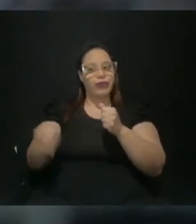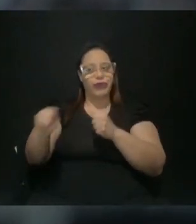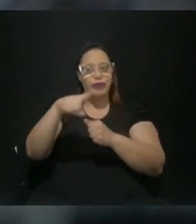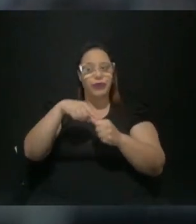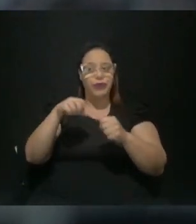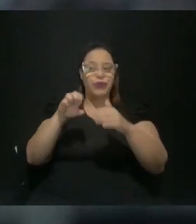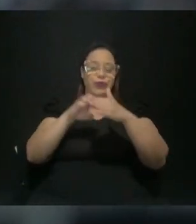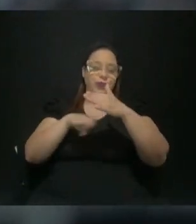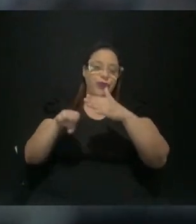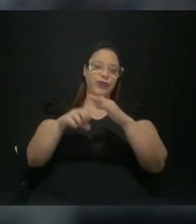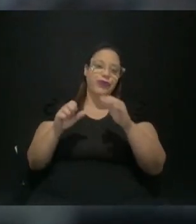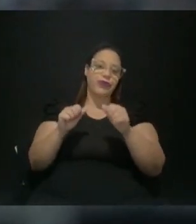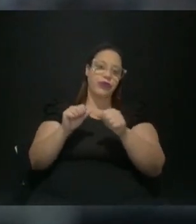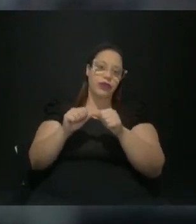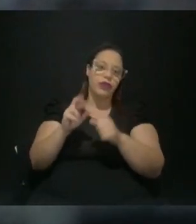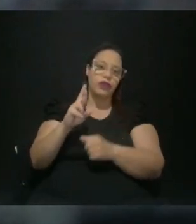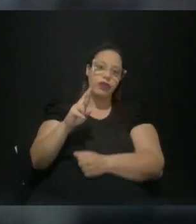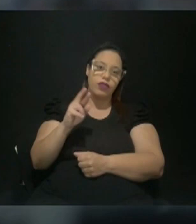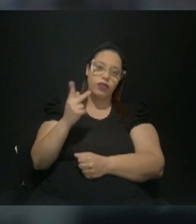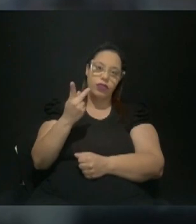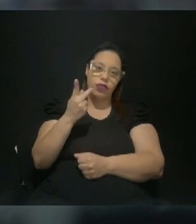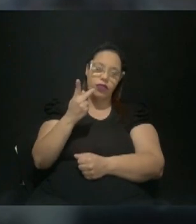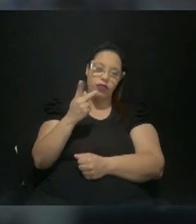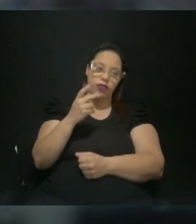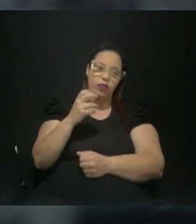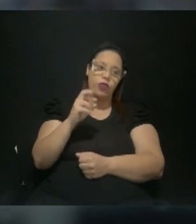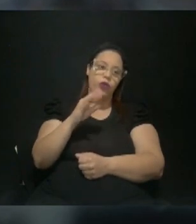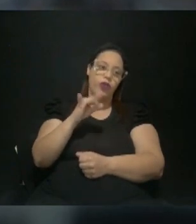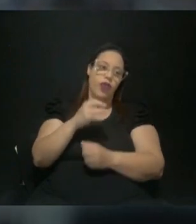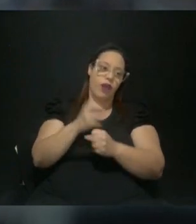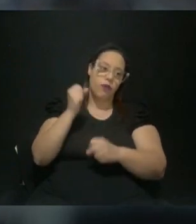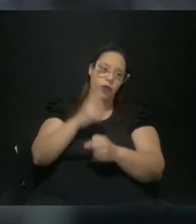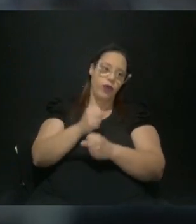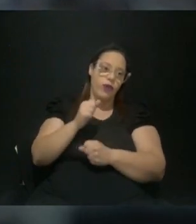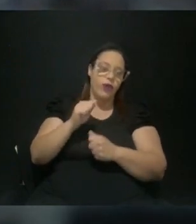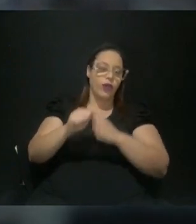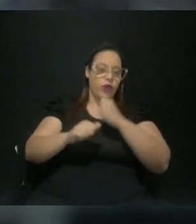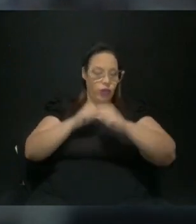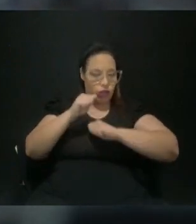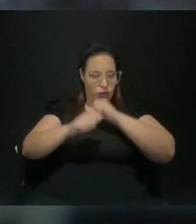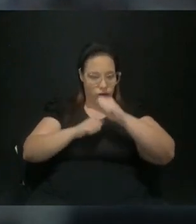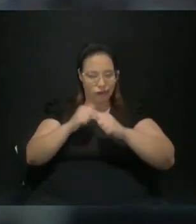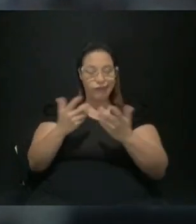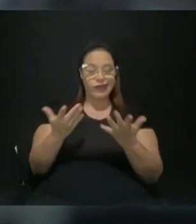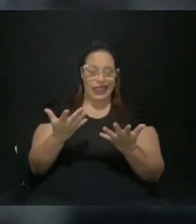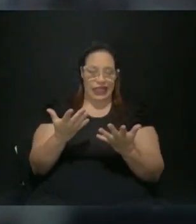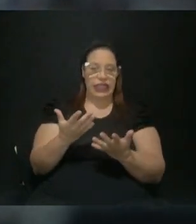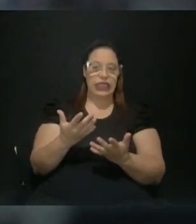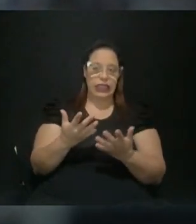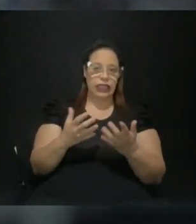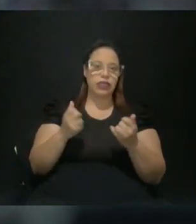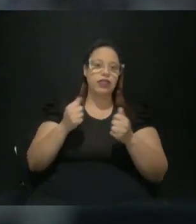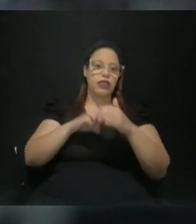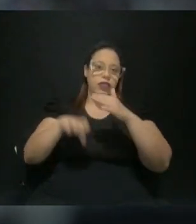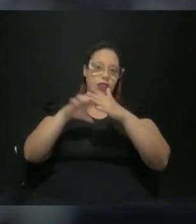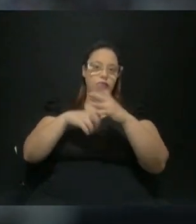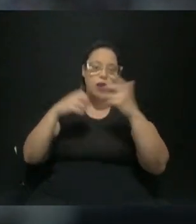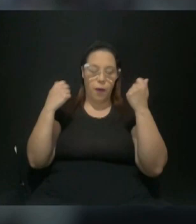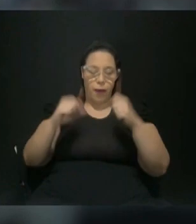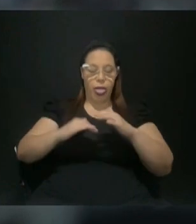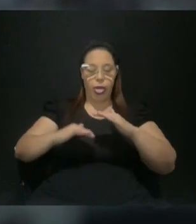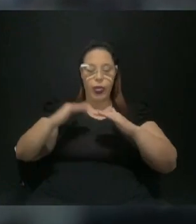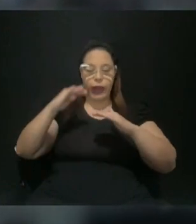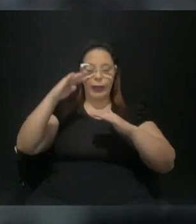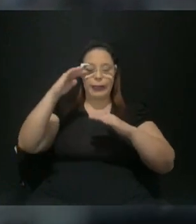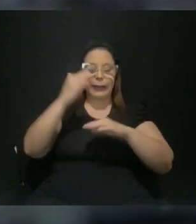para que o RH funcione, para que a contabilidade funcione, o administrativo funcione E para que a empresa possa produzir o produto e o